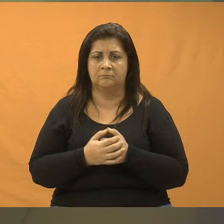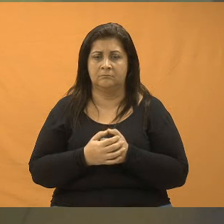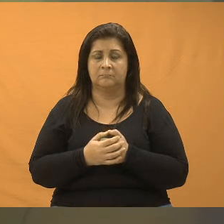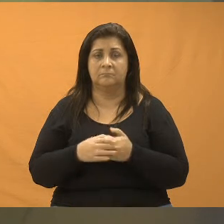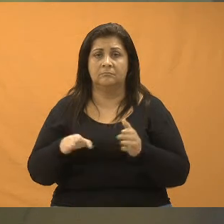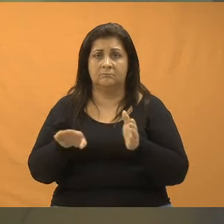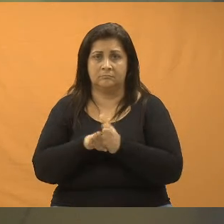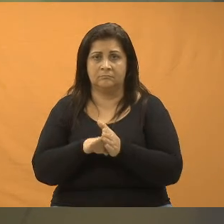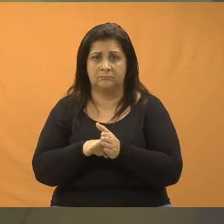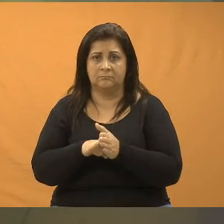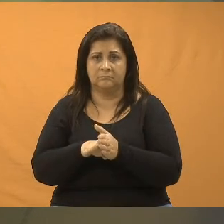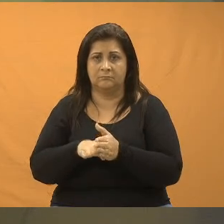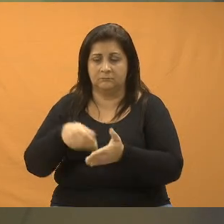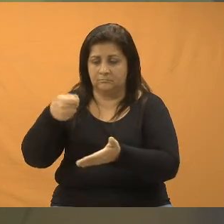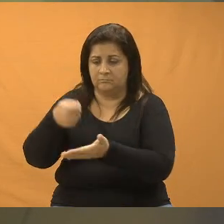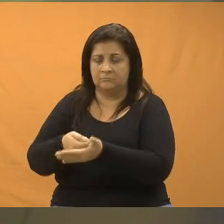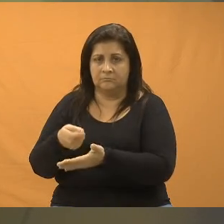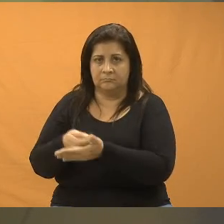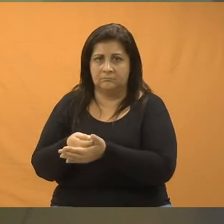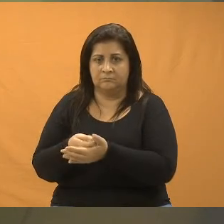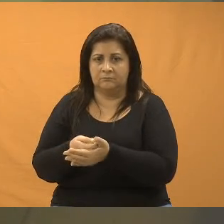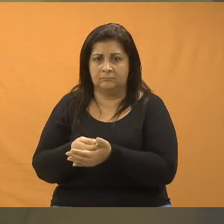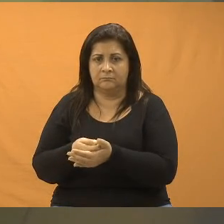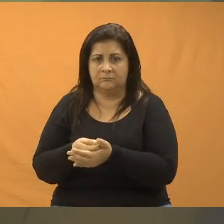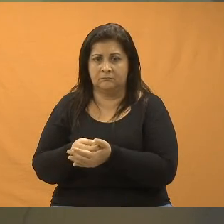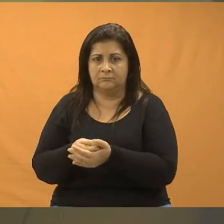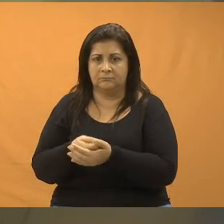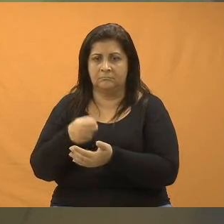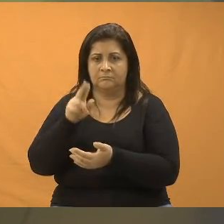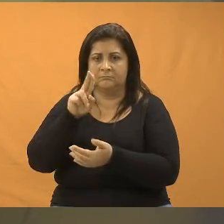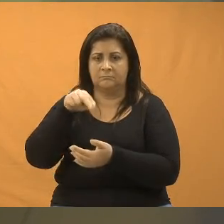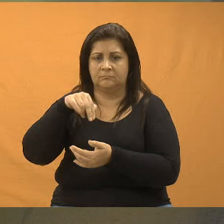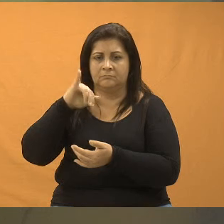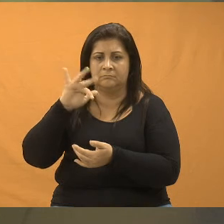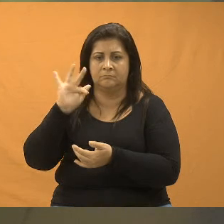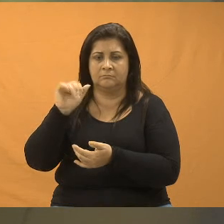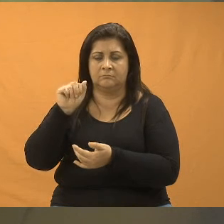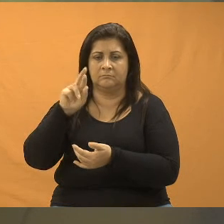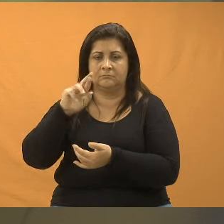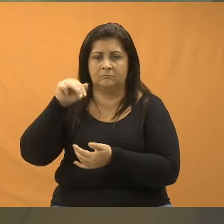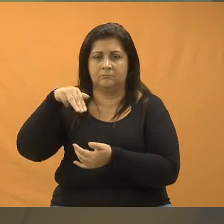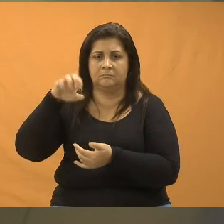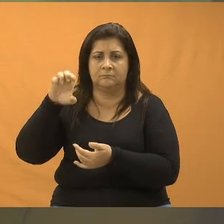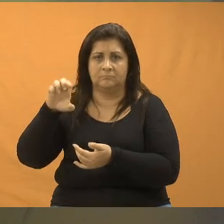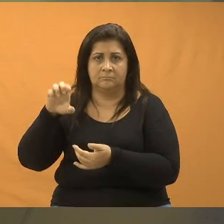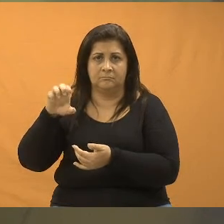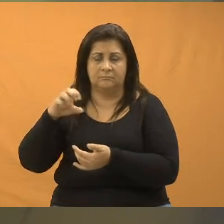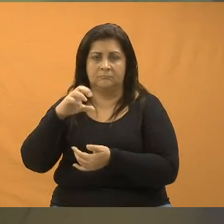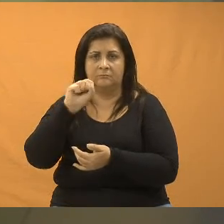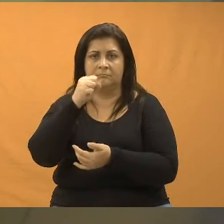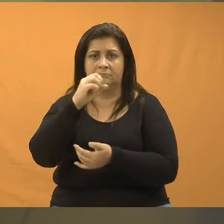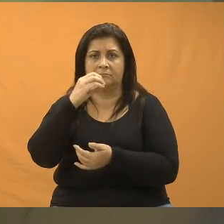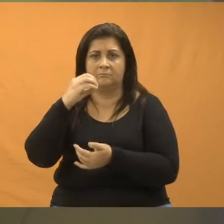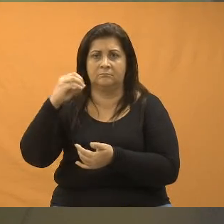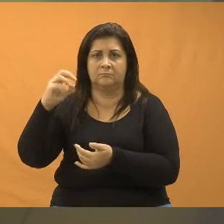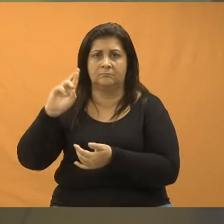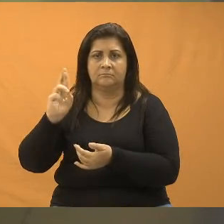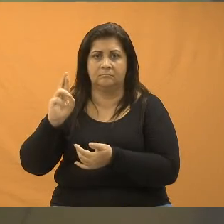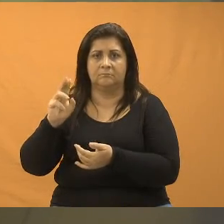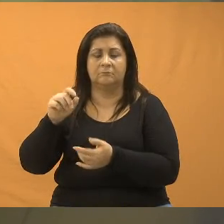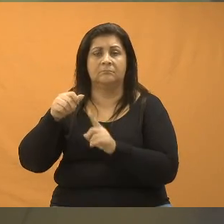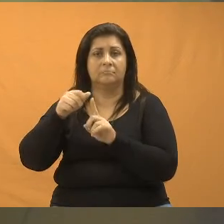a ter faturas da Unifarma com a Santa Casa de um custo de R$800 mil por mês. E